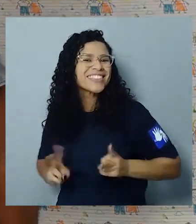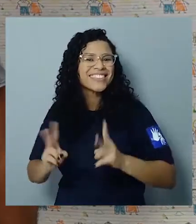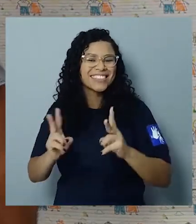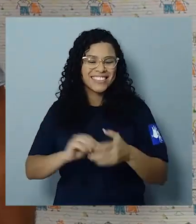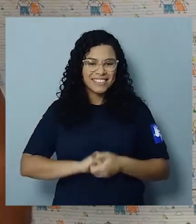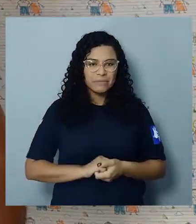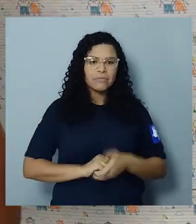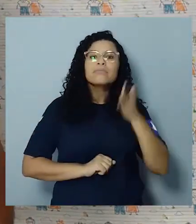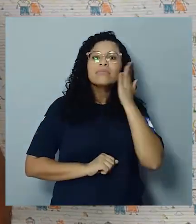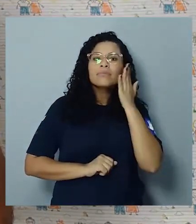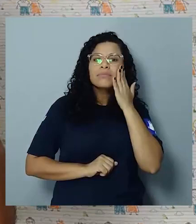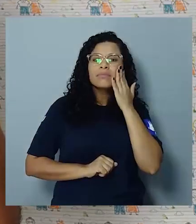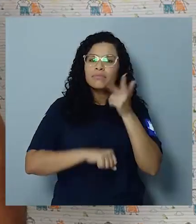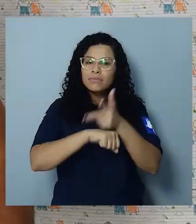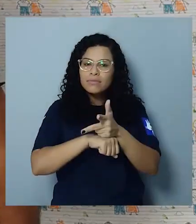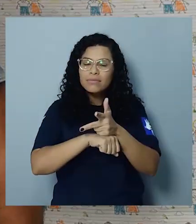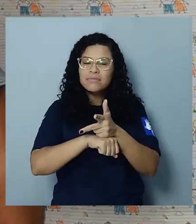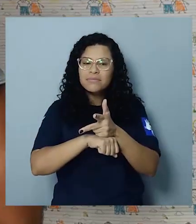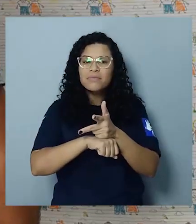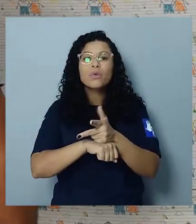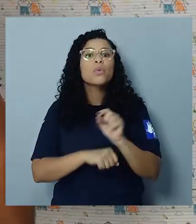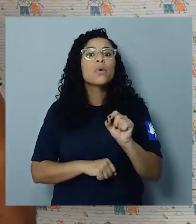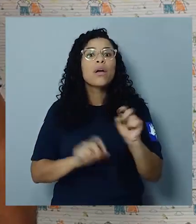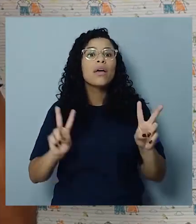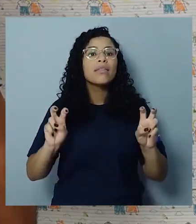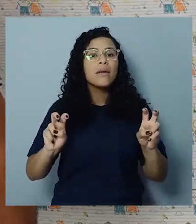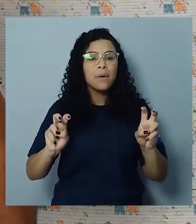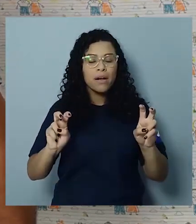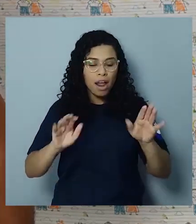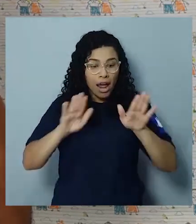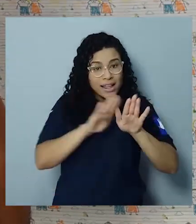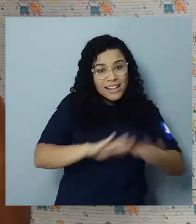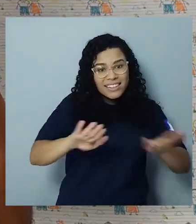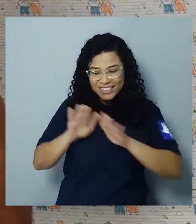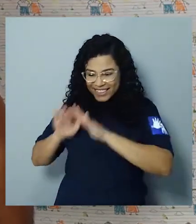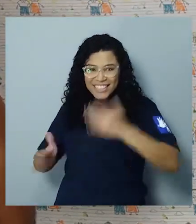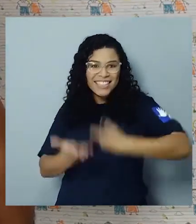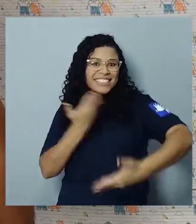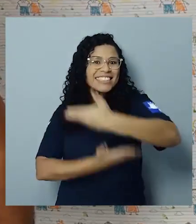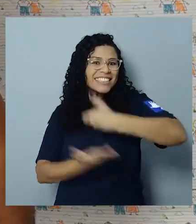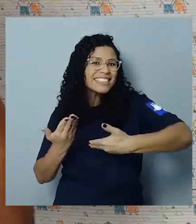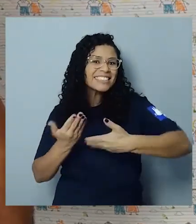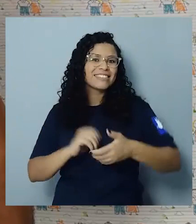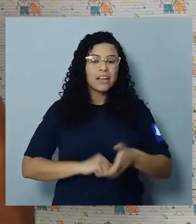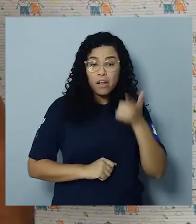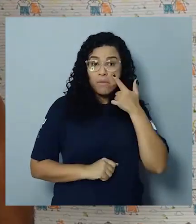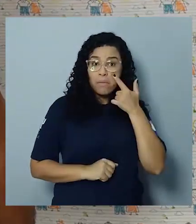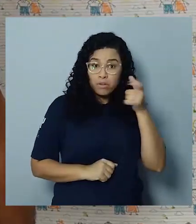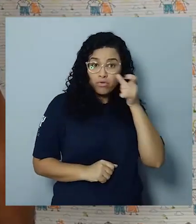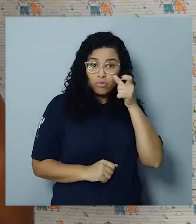Esse vídeo é daquele lado aquele probleminha que você já conhece se chama de criança para criança